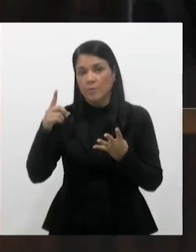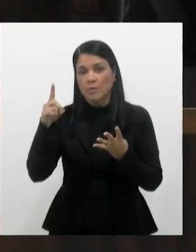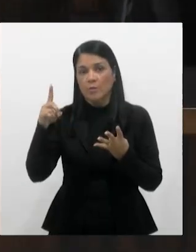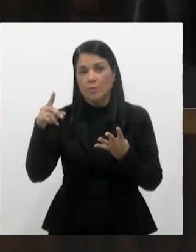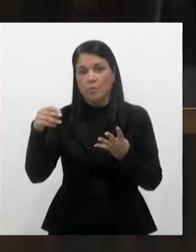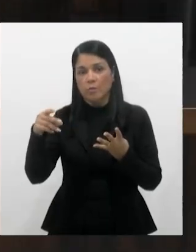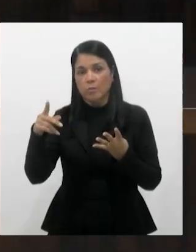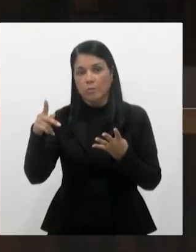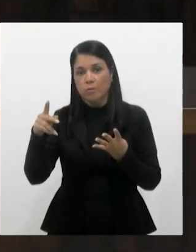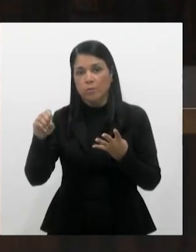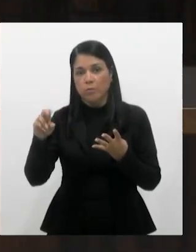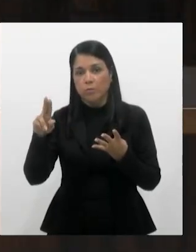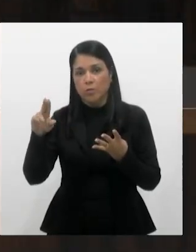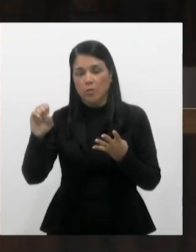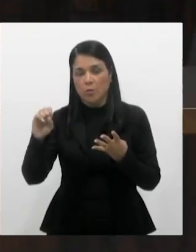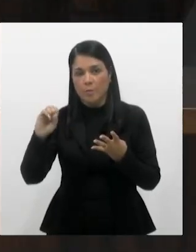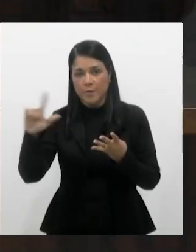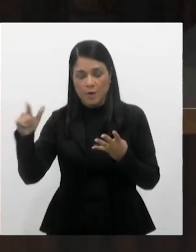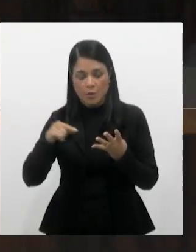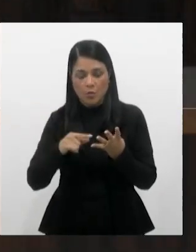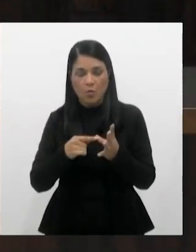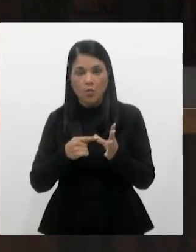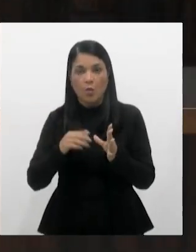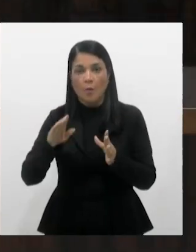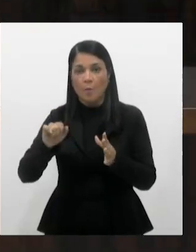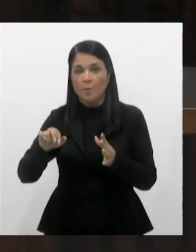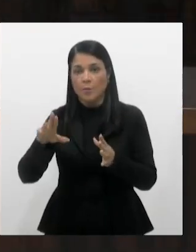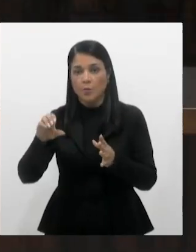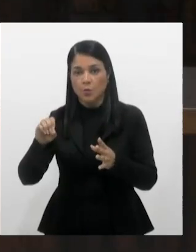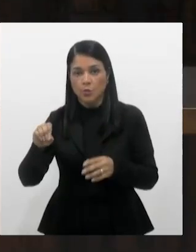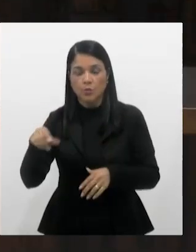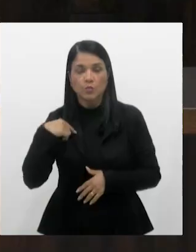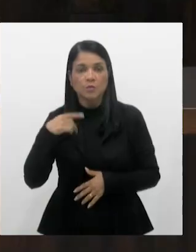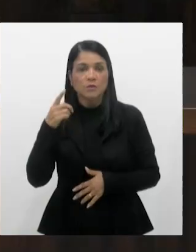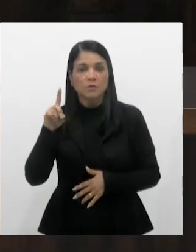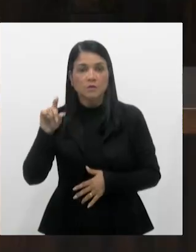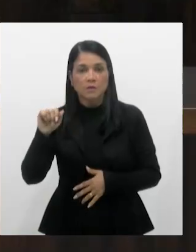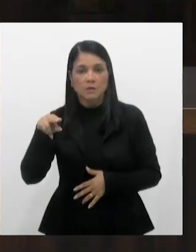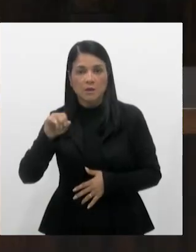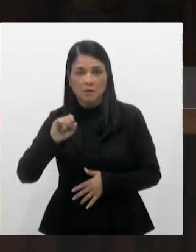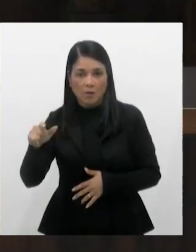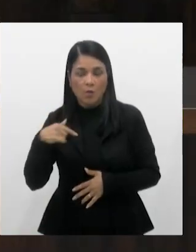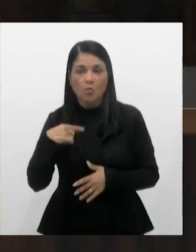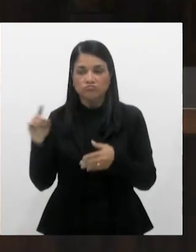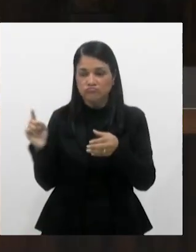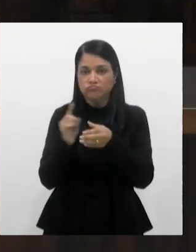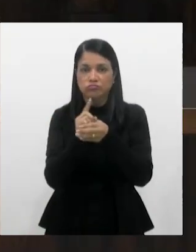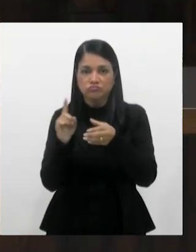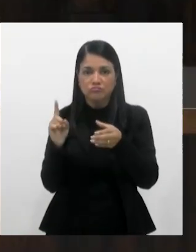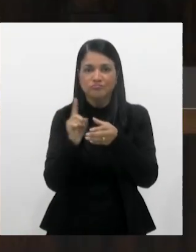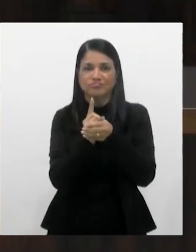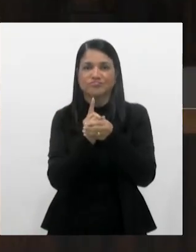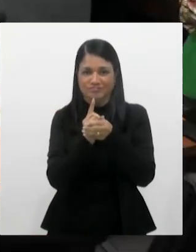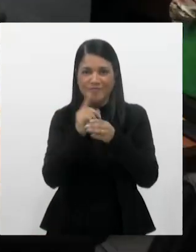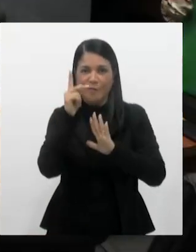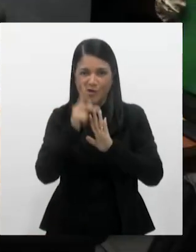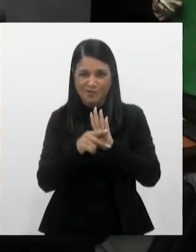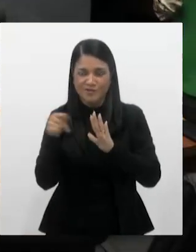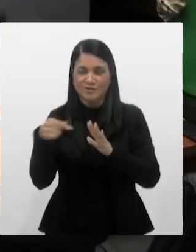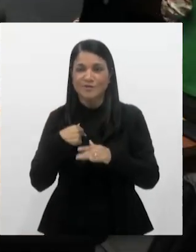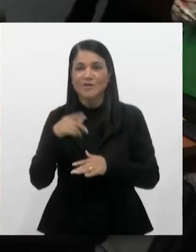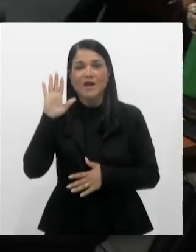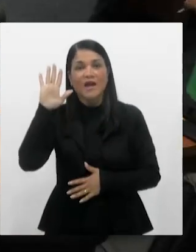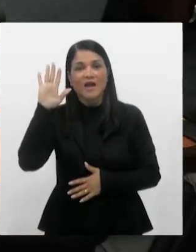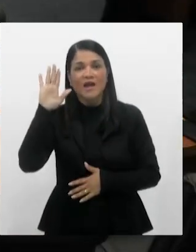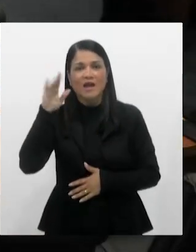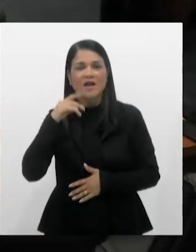Marcelo Dino, deputado Bruno Boareto, deputado Daniel Martins. Oi, anotou aí? Presidente Delarore, Oi. por favor,